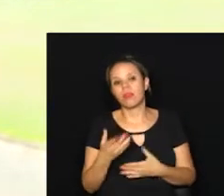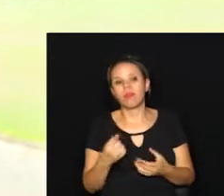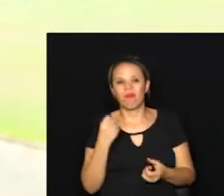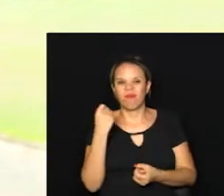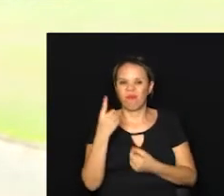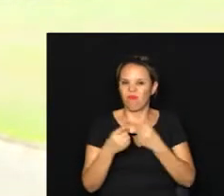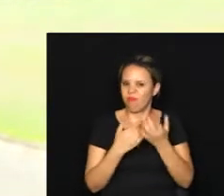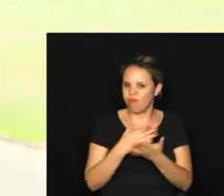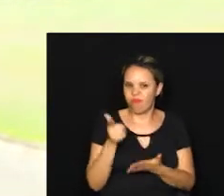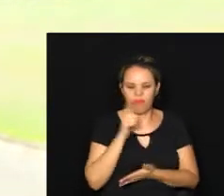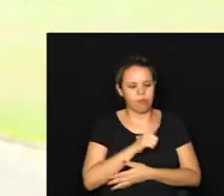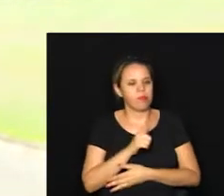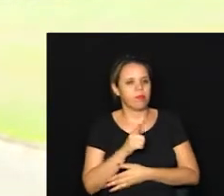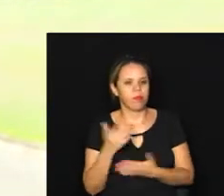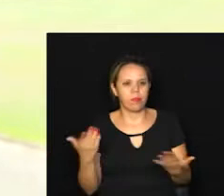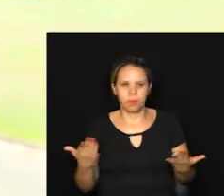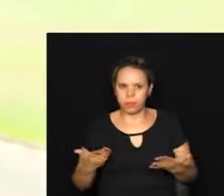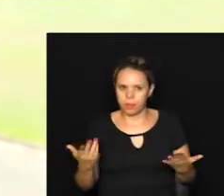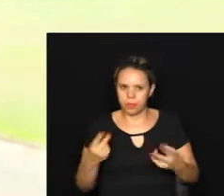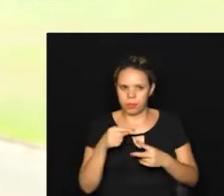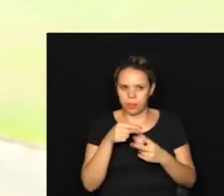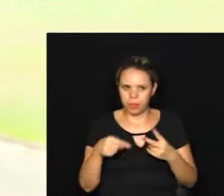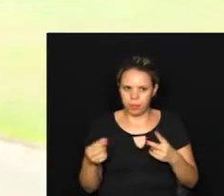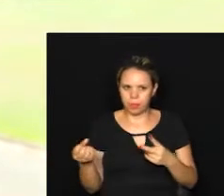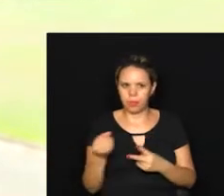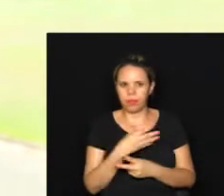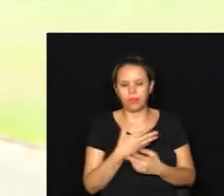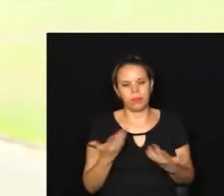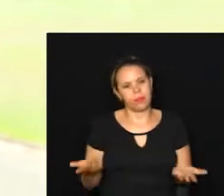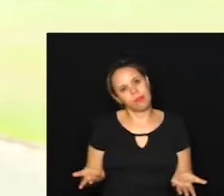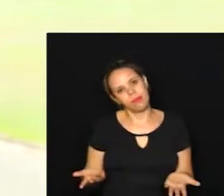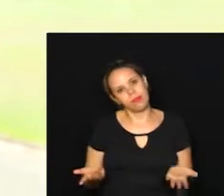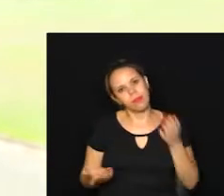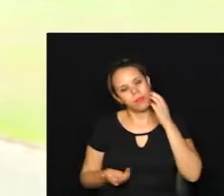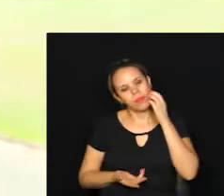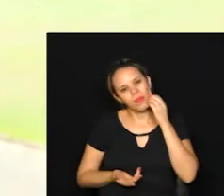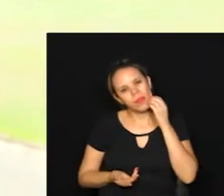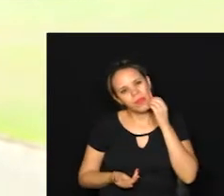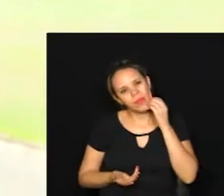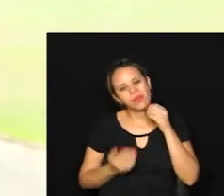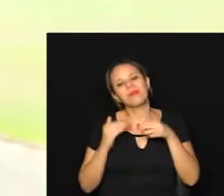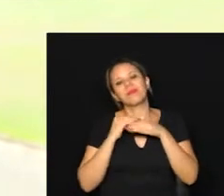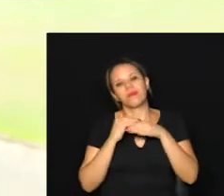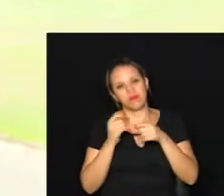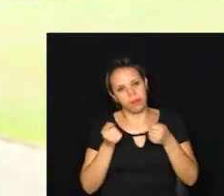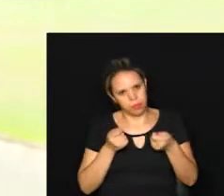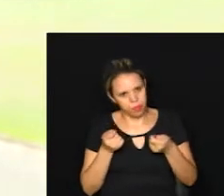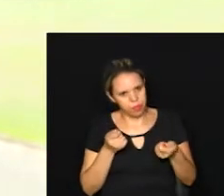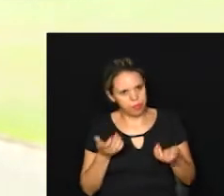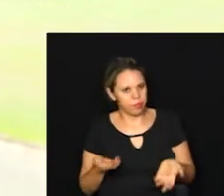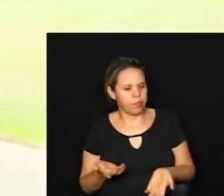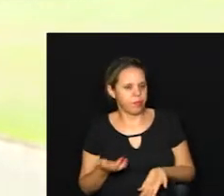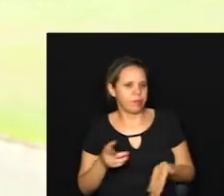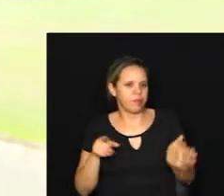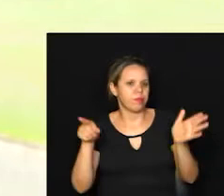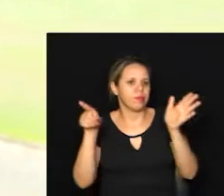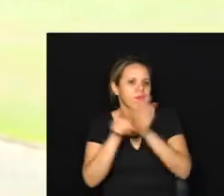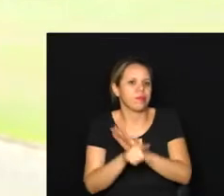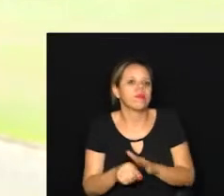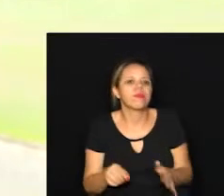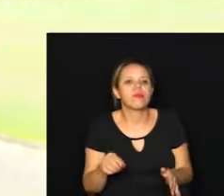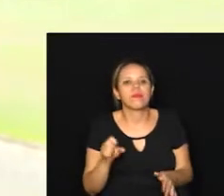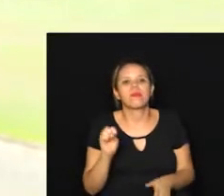raramente ganham, mas hoje os dois serão estreantes, então está equilibrado. Eu até perguntei isso para o